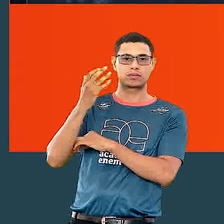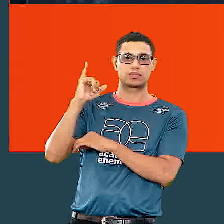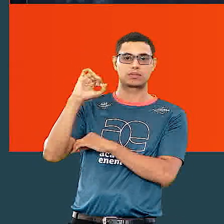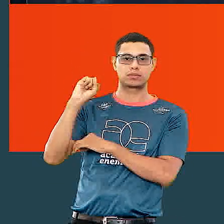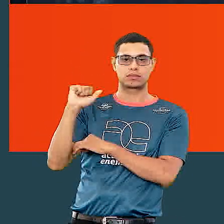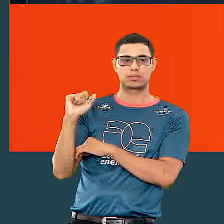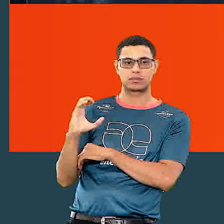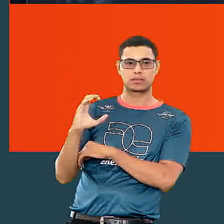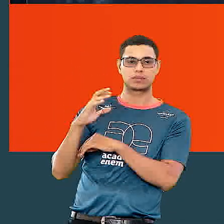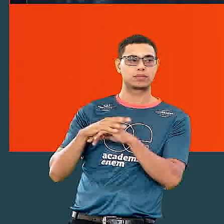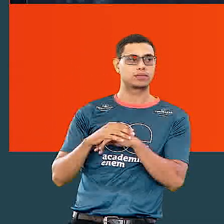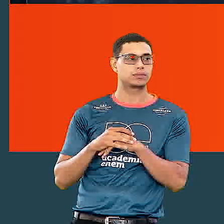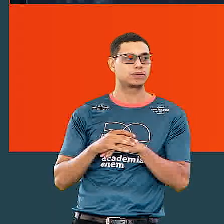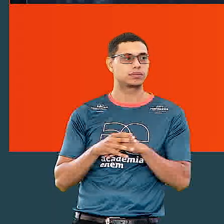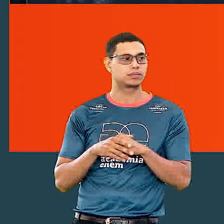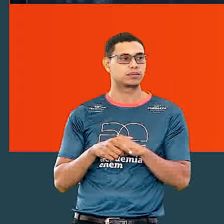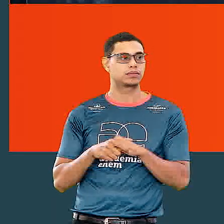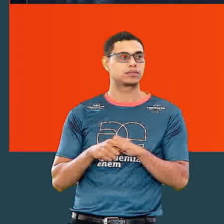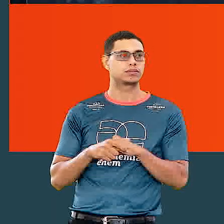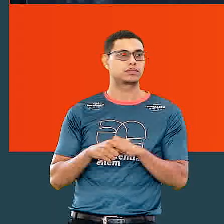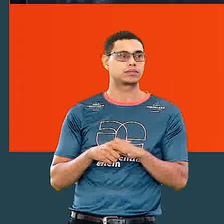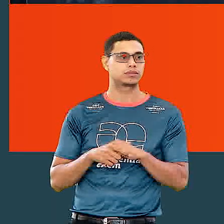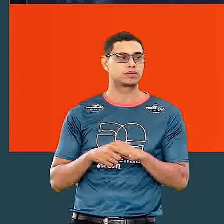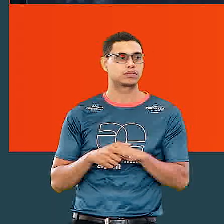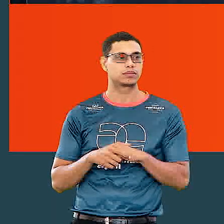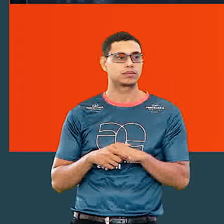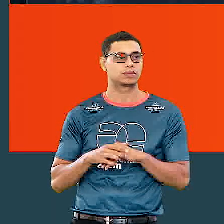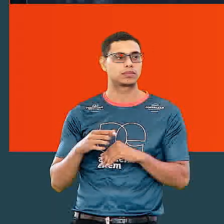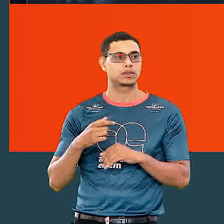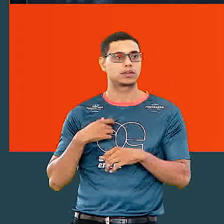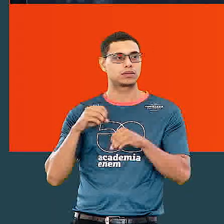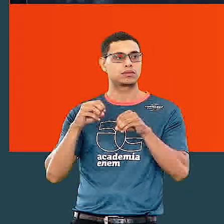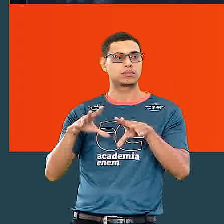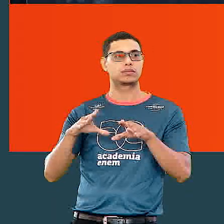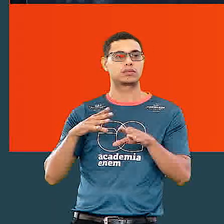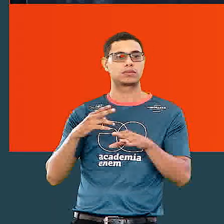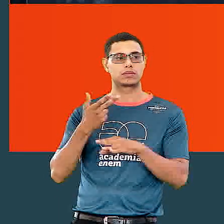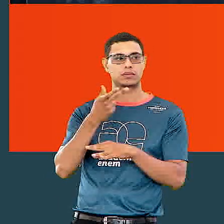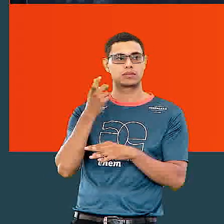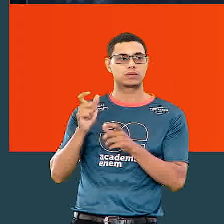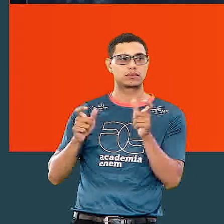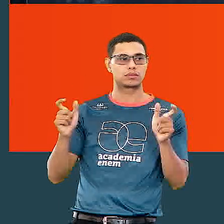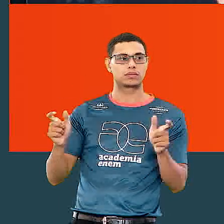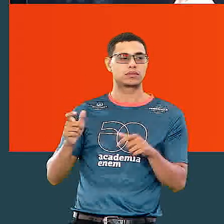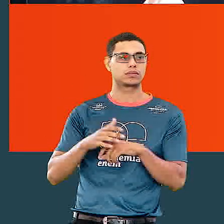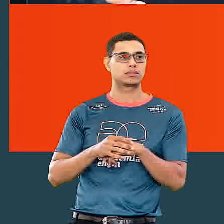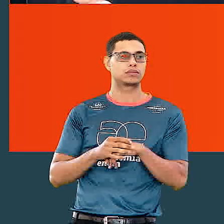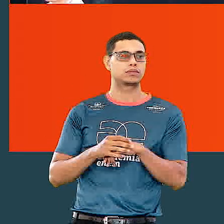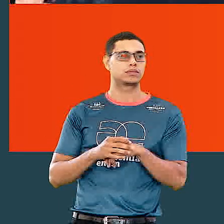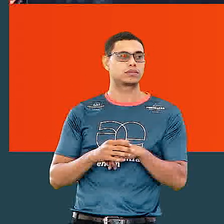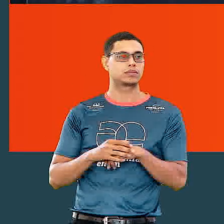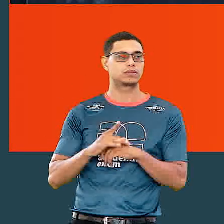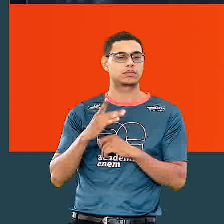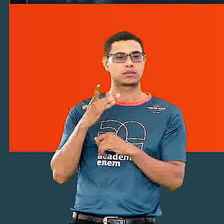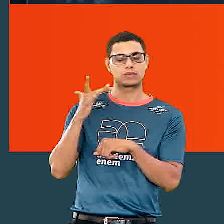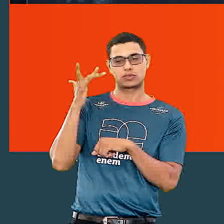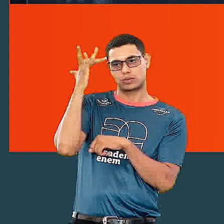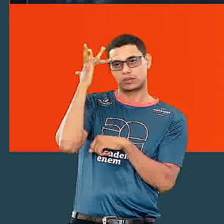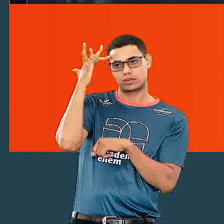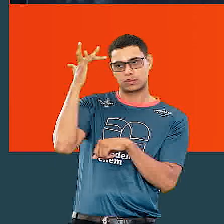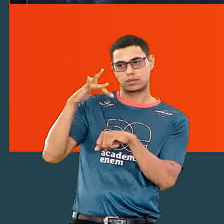Depois. Mas aí, @prof.isaac Santos. Eu dou aula no pessoal Jared, né? O pessoal que é Jared. Aí o pessoal está fazendo